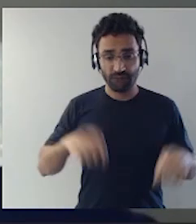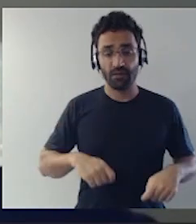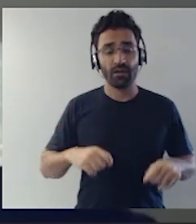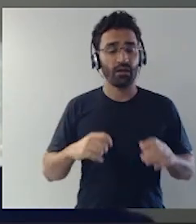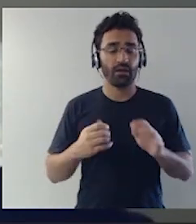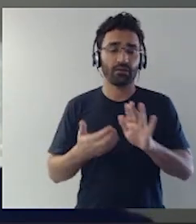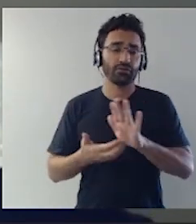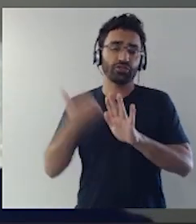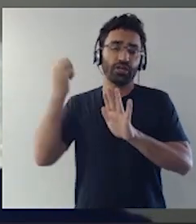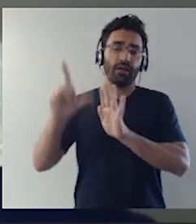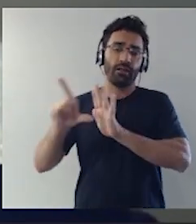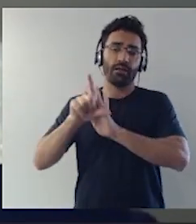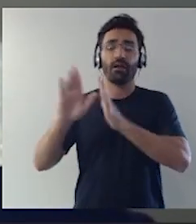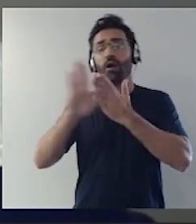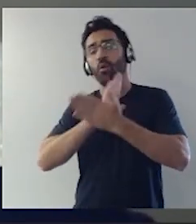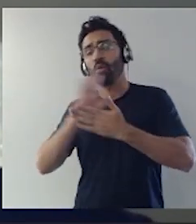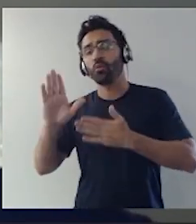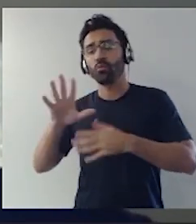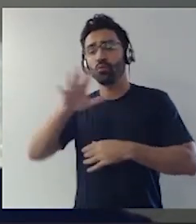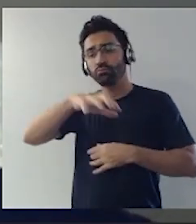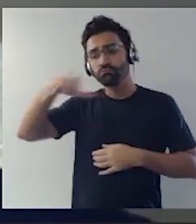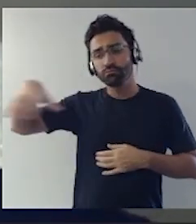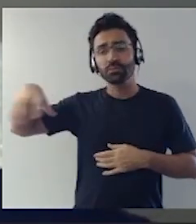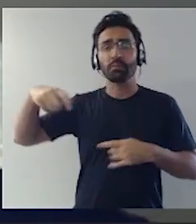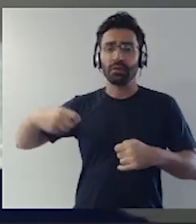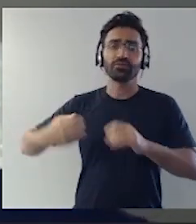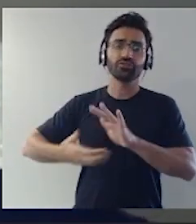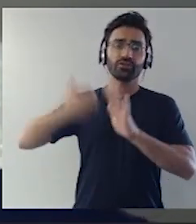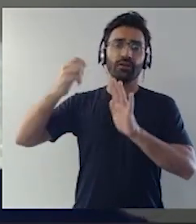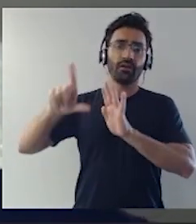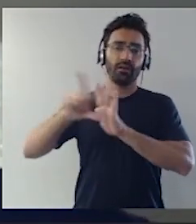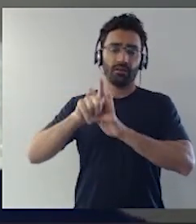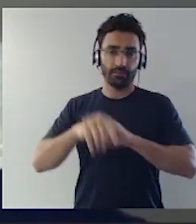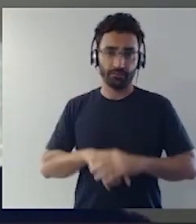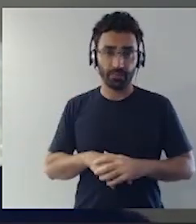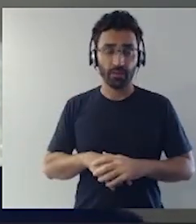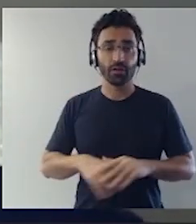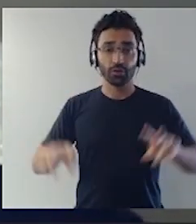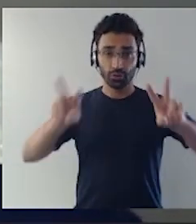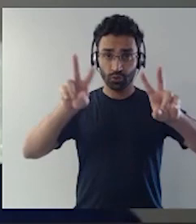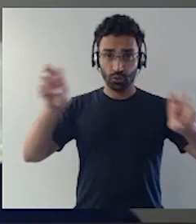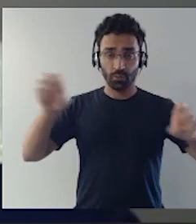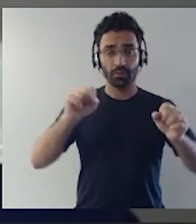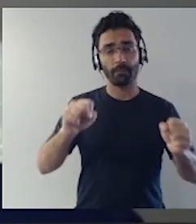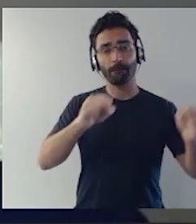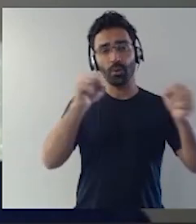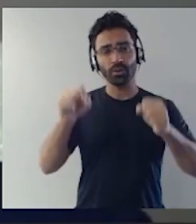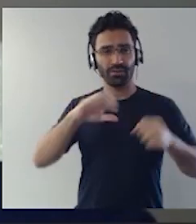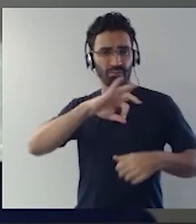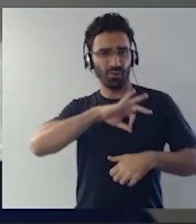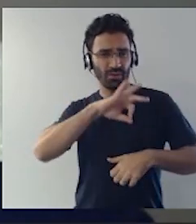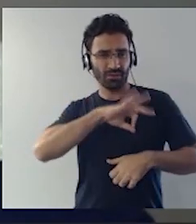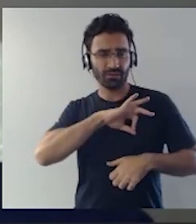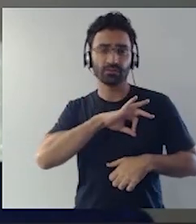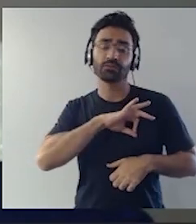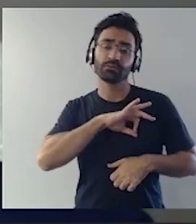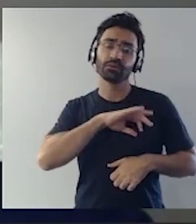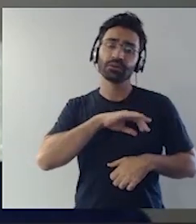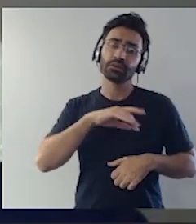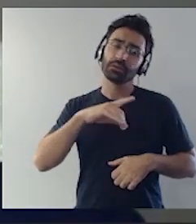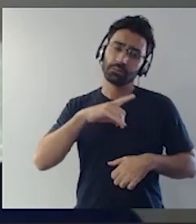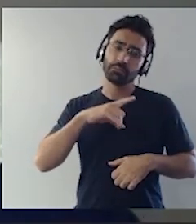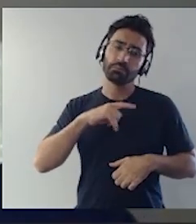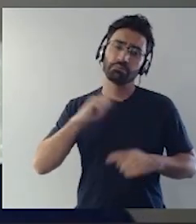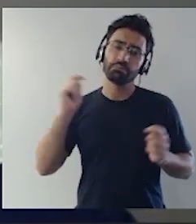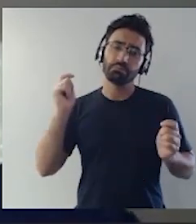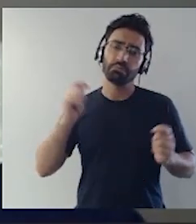em determinados segmentos. Obviamente que quando nós tratamos do poder de polícia, mesmo o poder de polícia, ele admite certos níveis